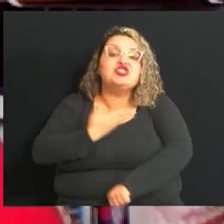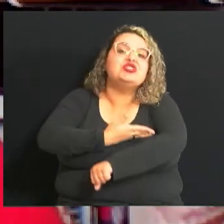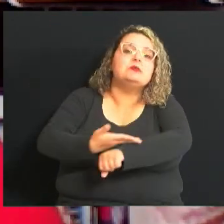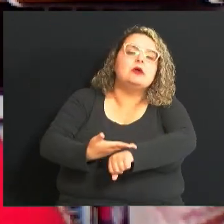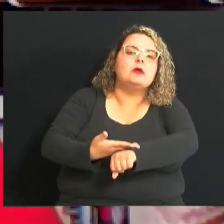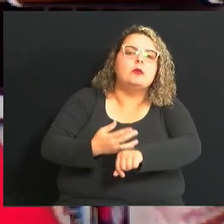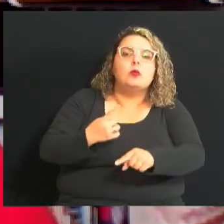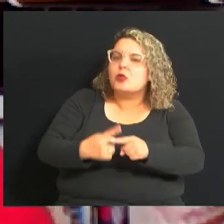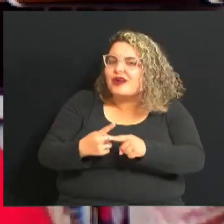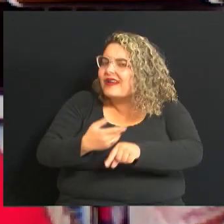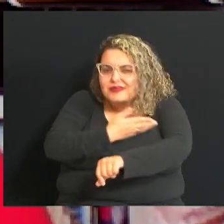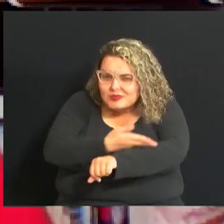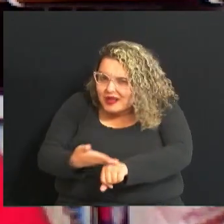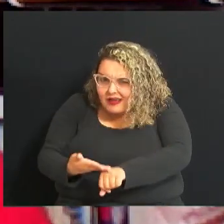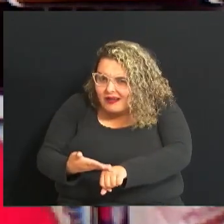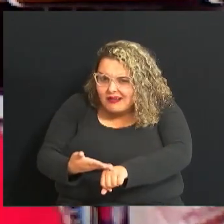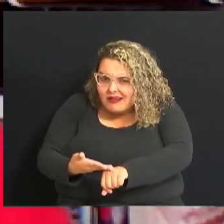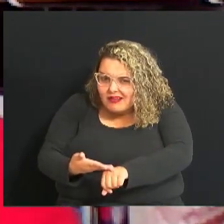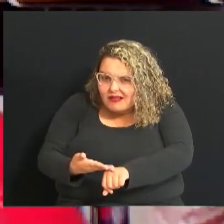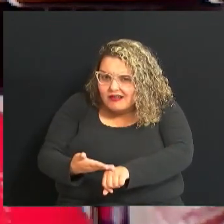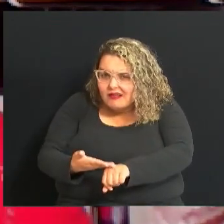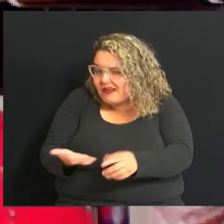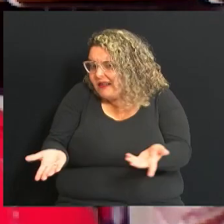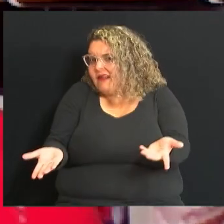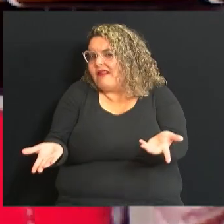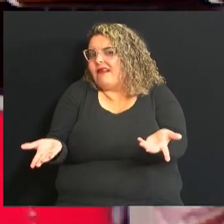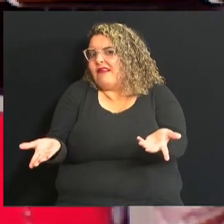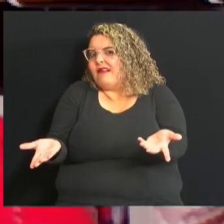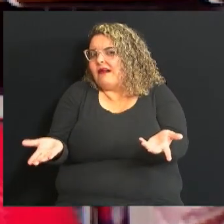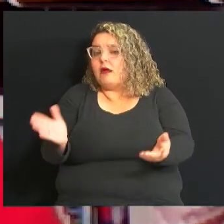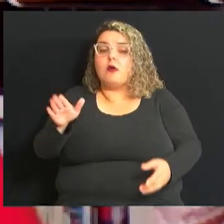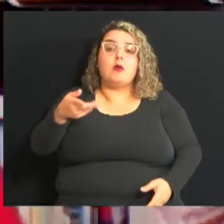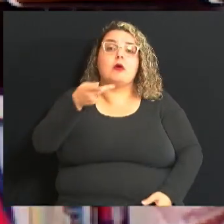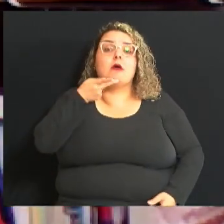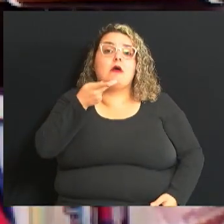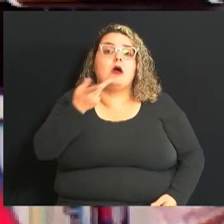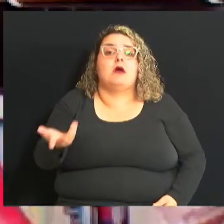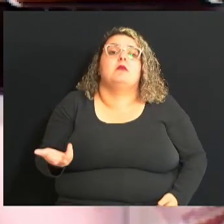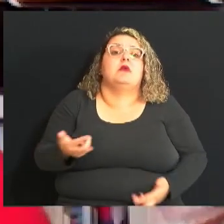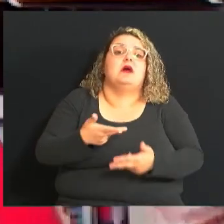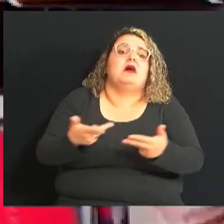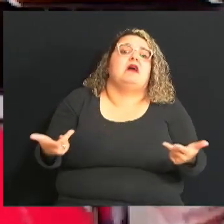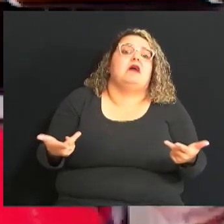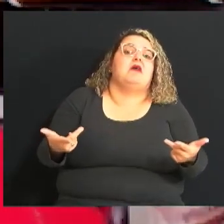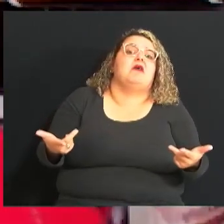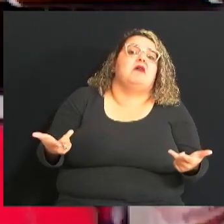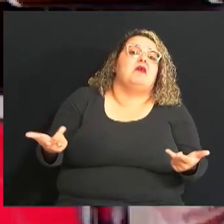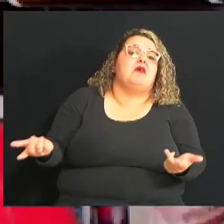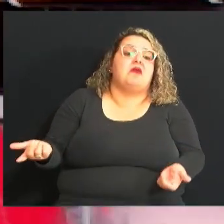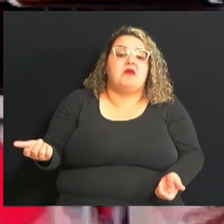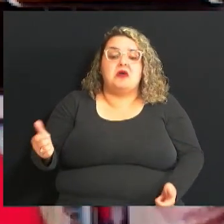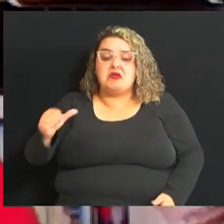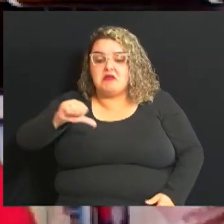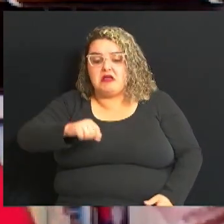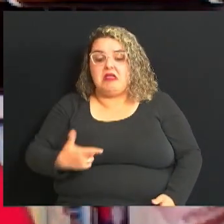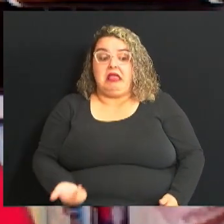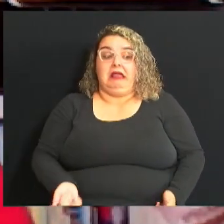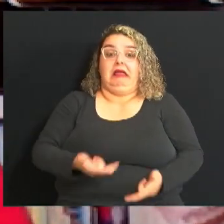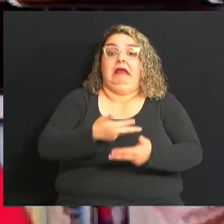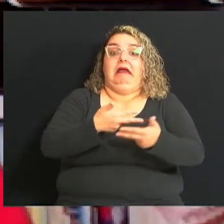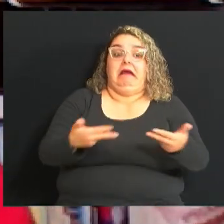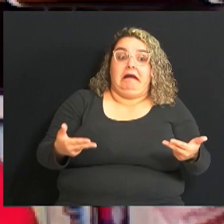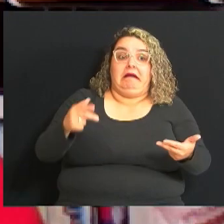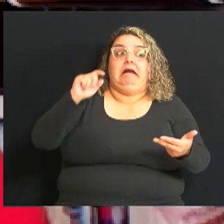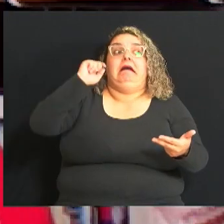branco? Né? Ou quando a gente quer dizer que uma coisa é ruim, a gente diz que a coisa está preta. Por que